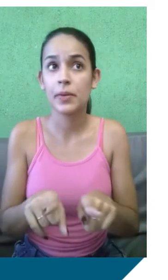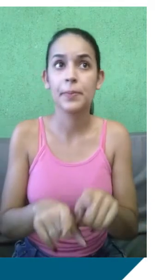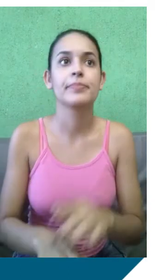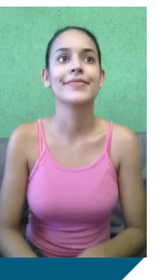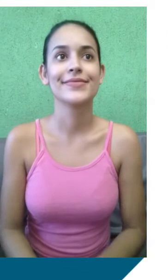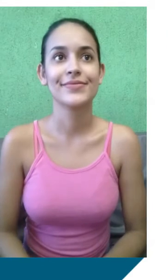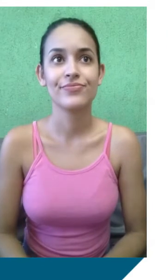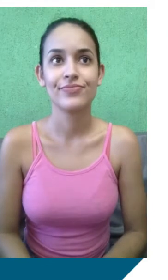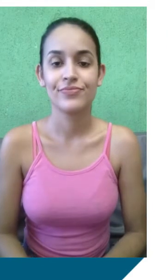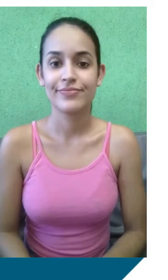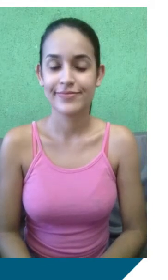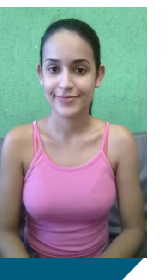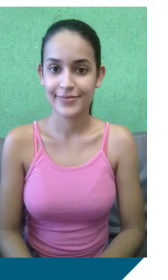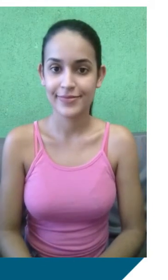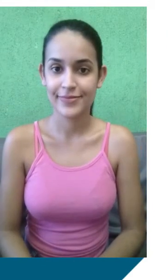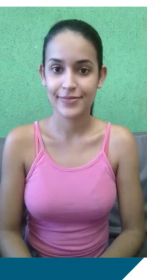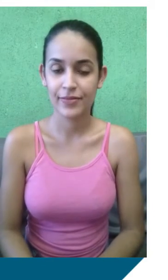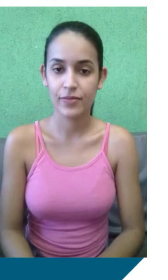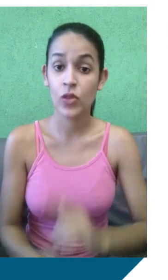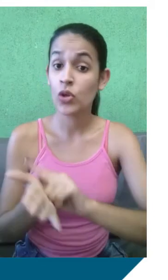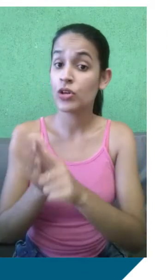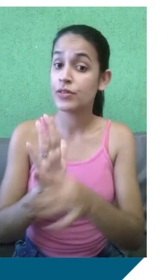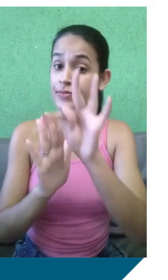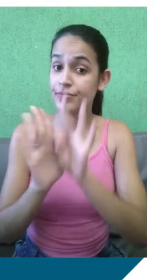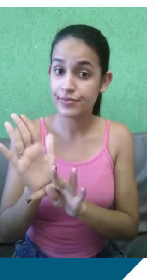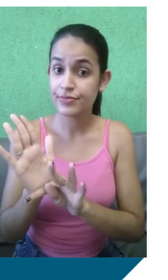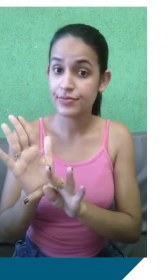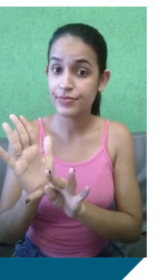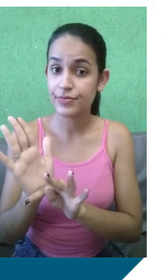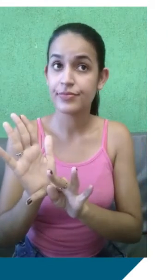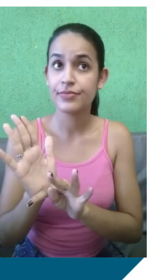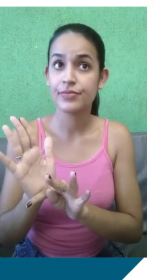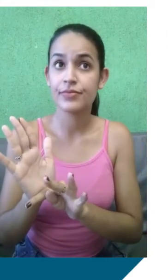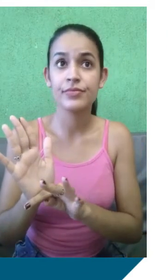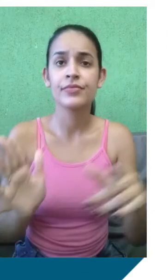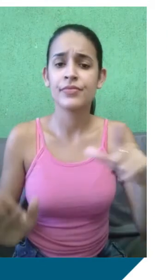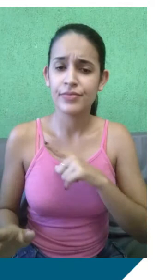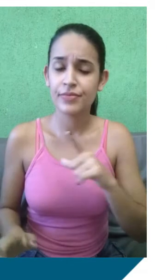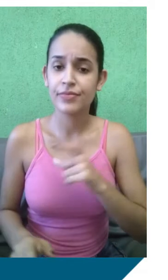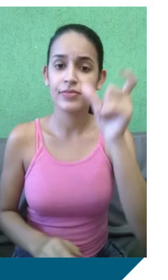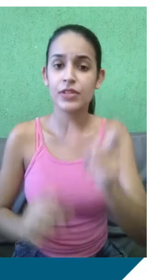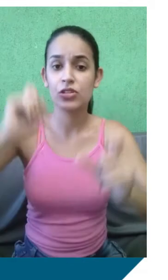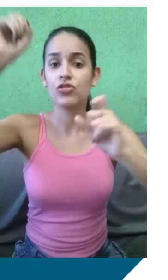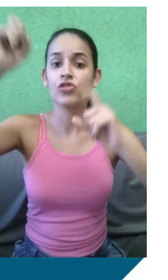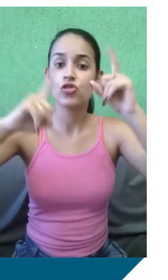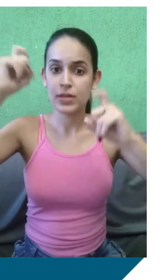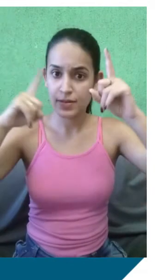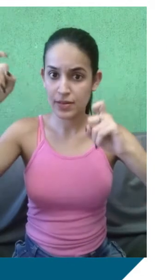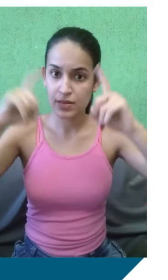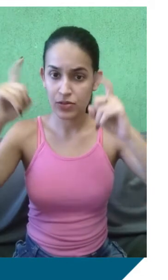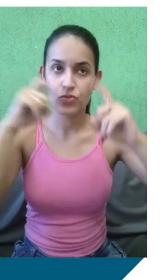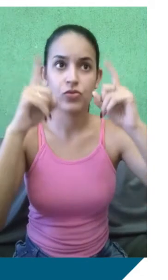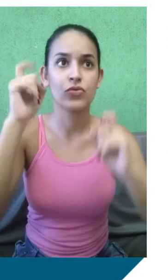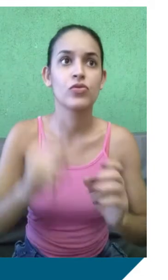Assunção e Moraes Moreira. Os gêneros textuais são caracterizados por meio de seus recursos expressivos e